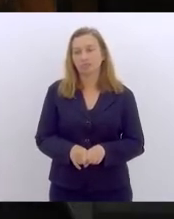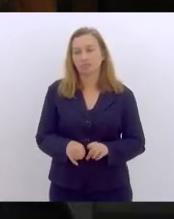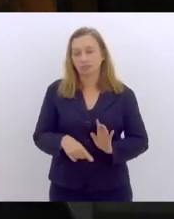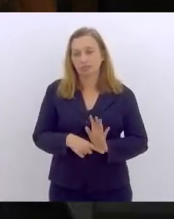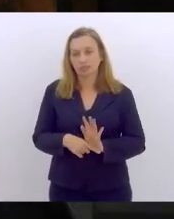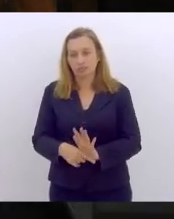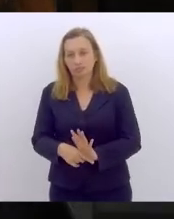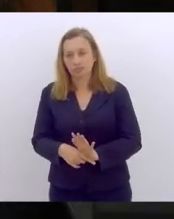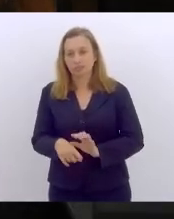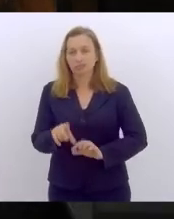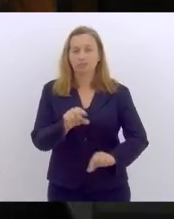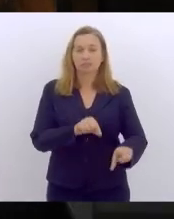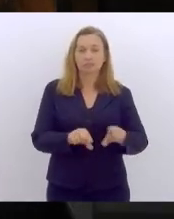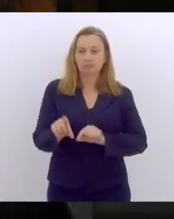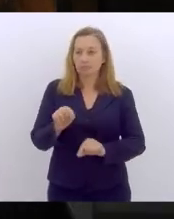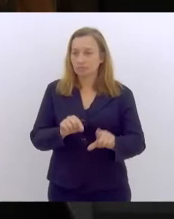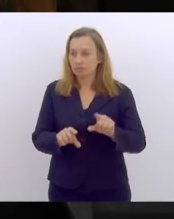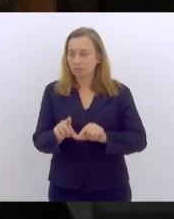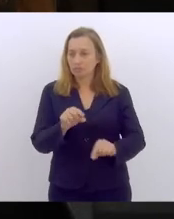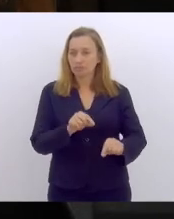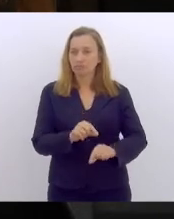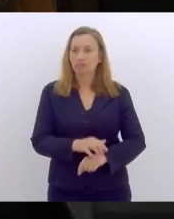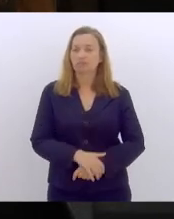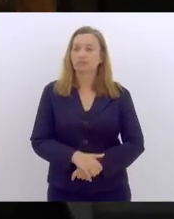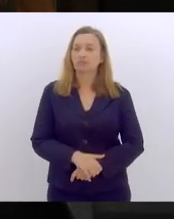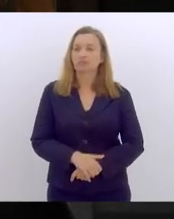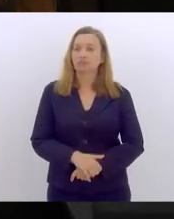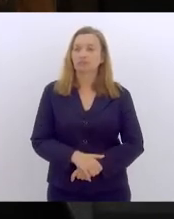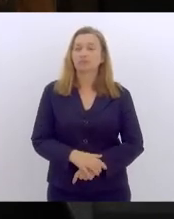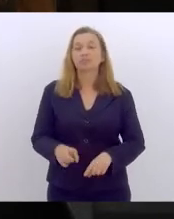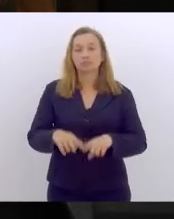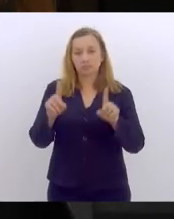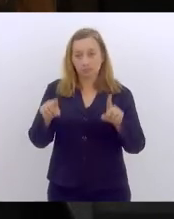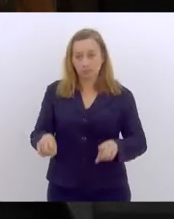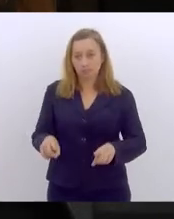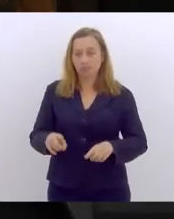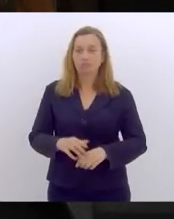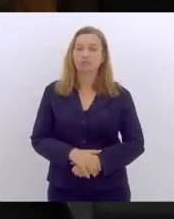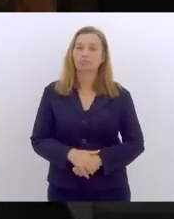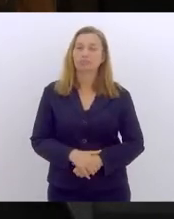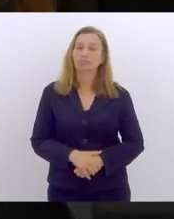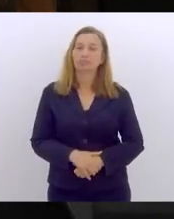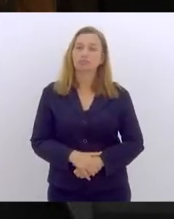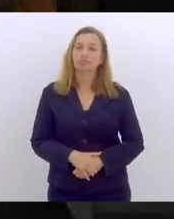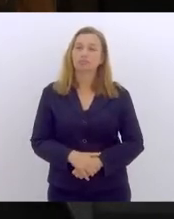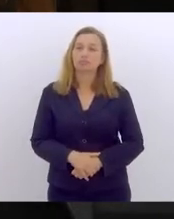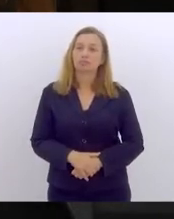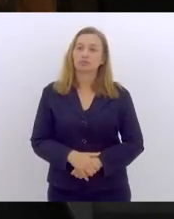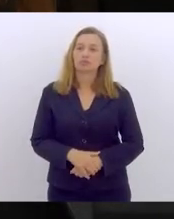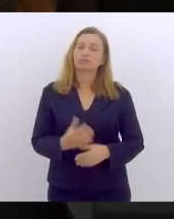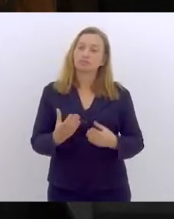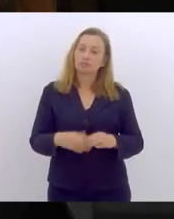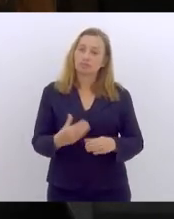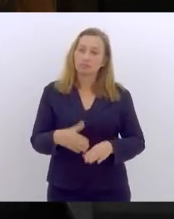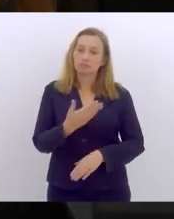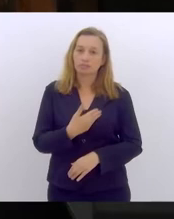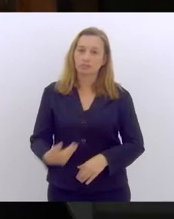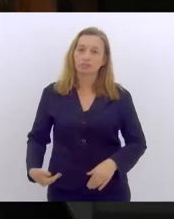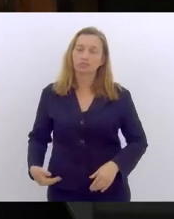e selecionar os servidores submetidos a concurso